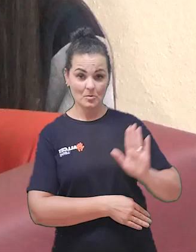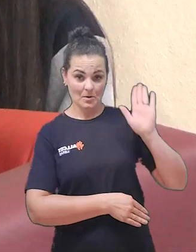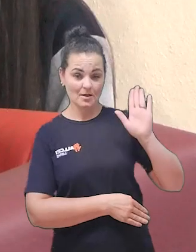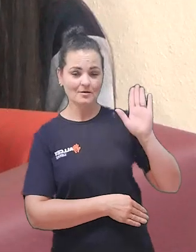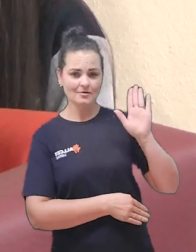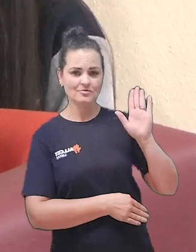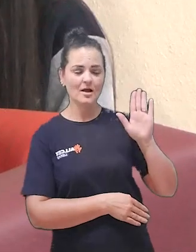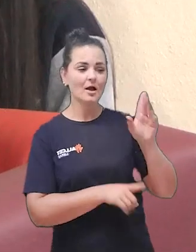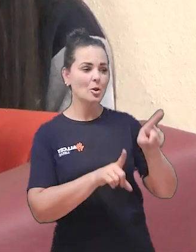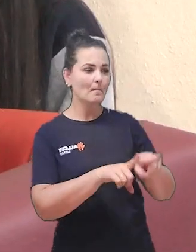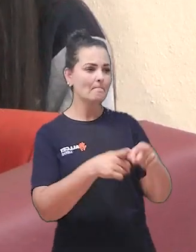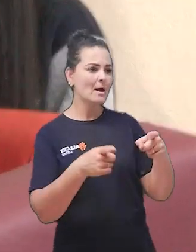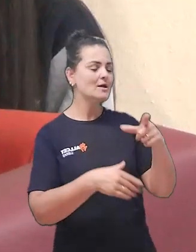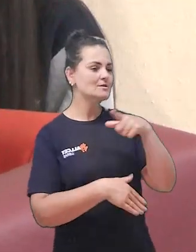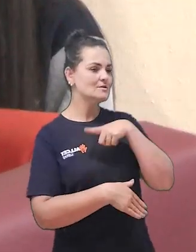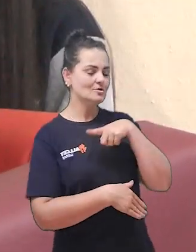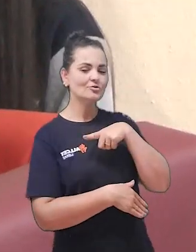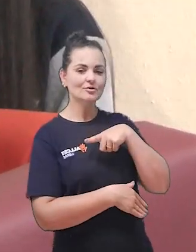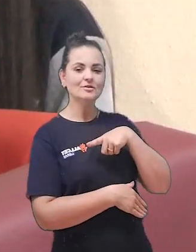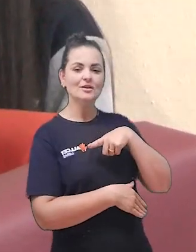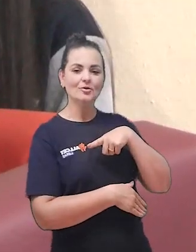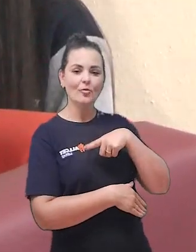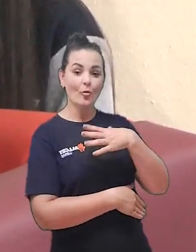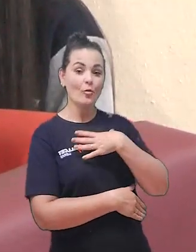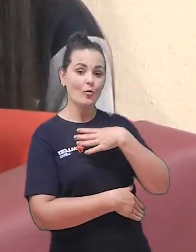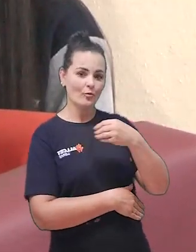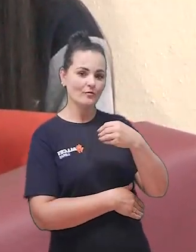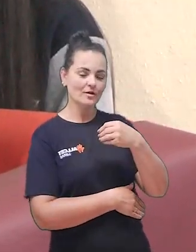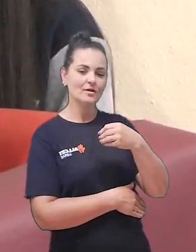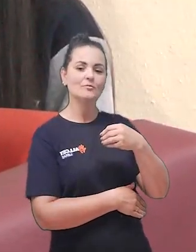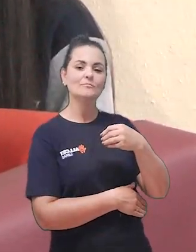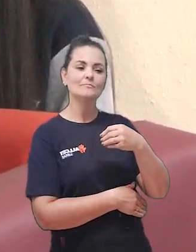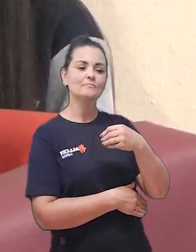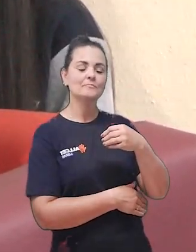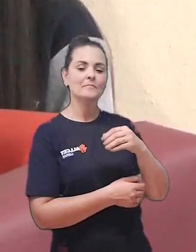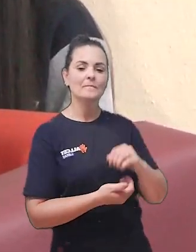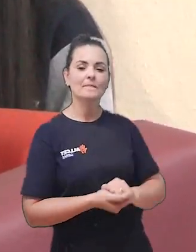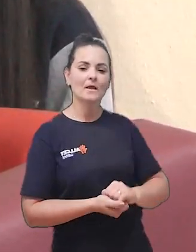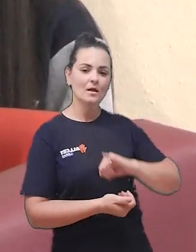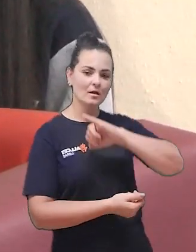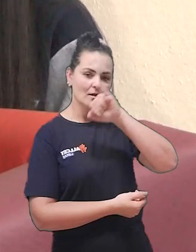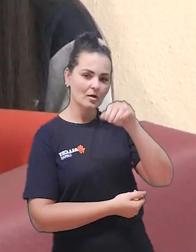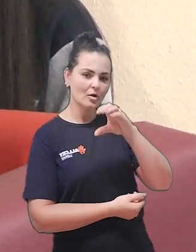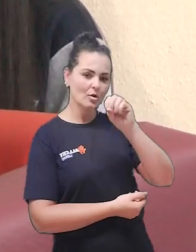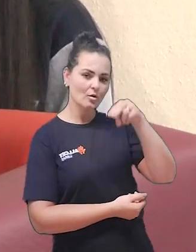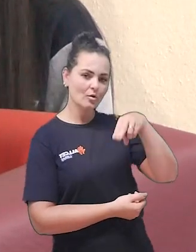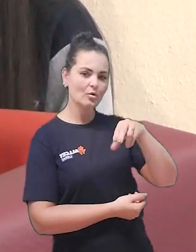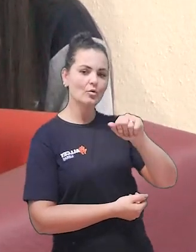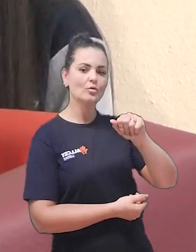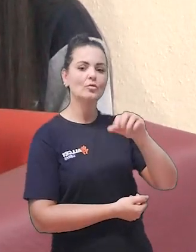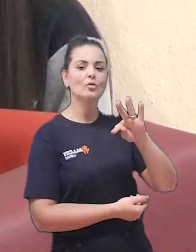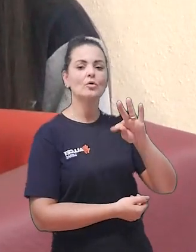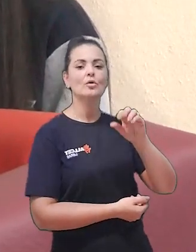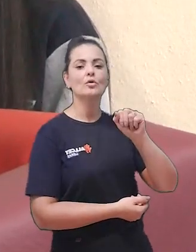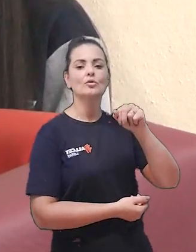Garcia, meu filho adotivo, o Jonathan, falecido, né? Faleceu esse ano aí, já faz